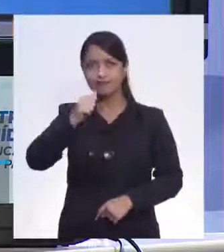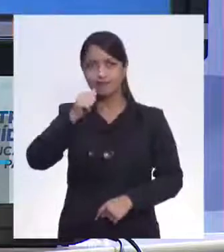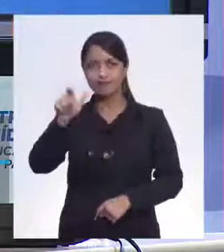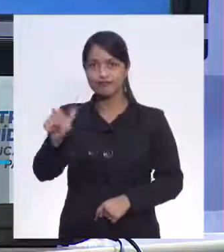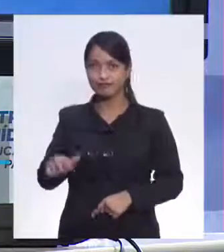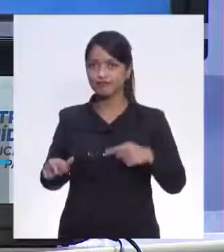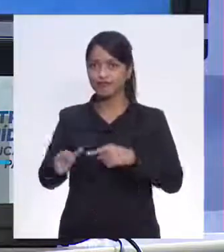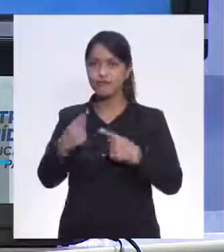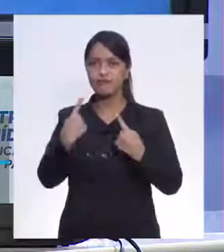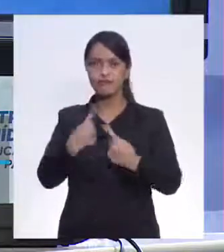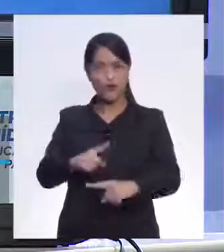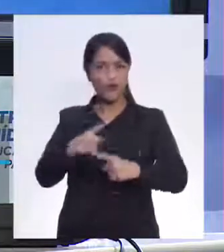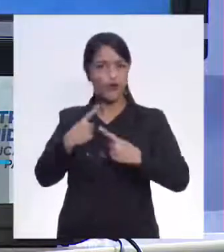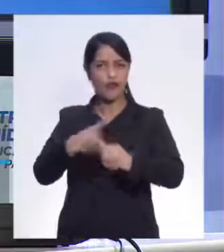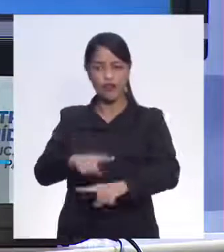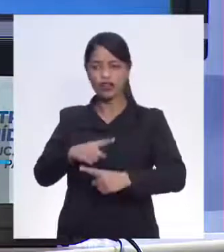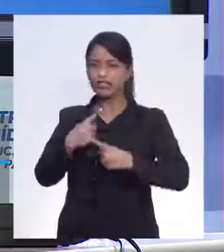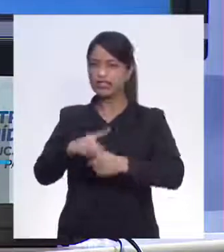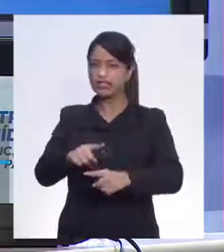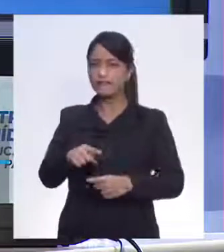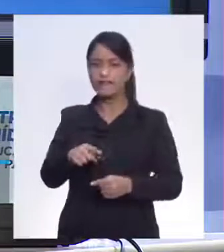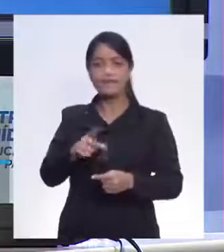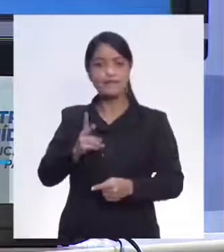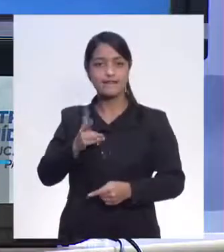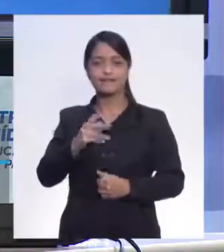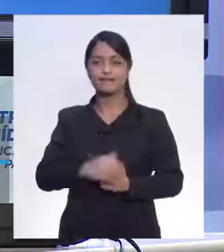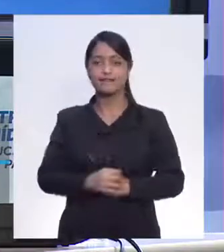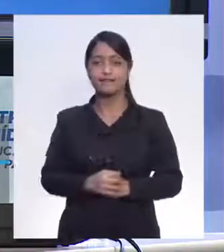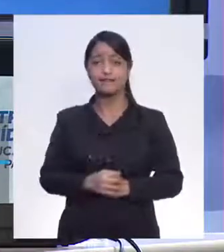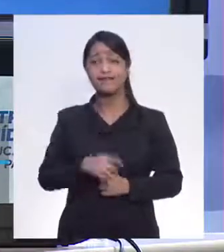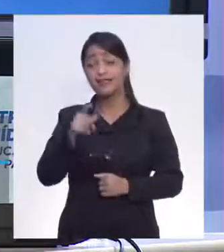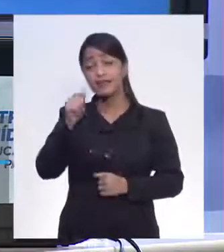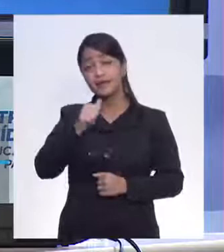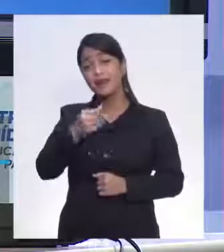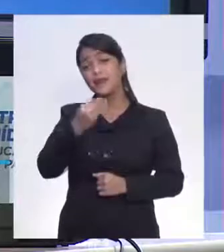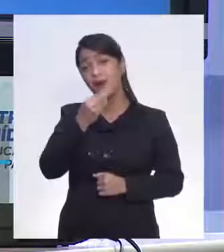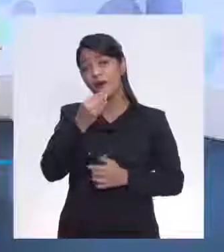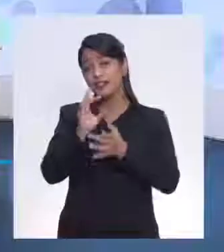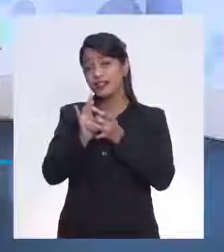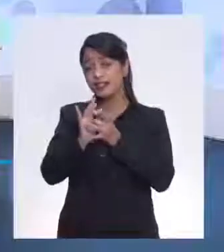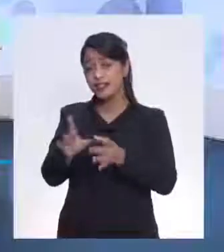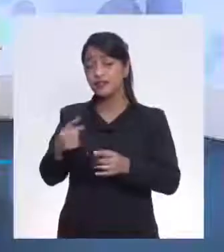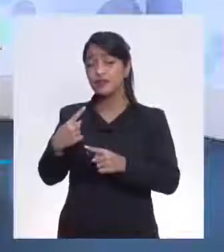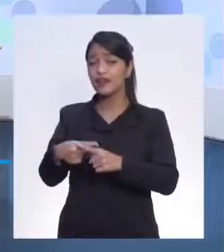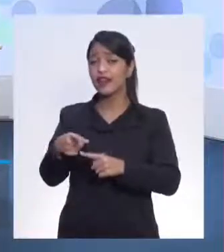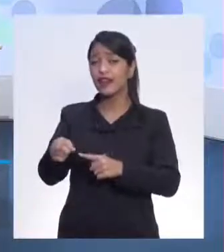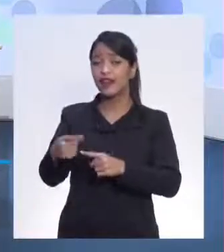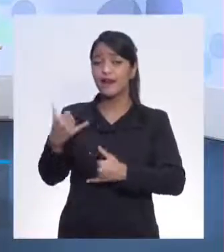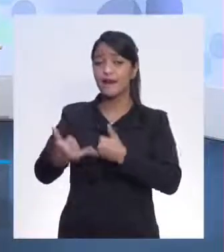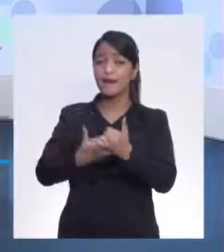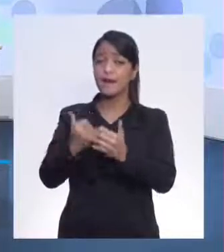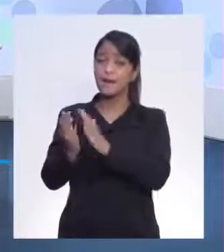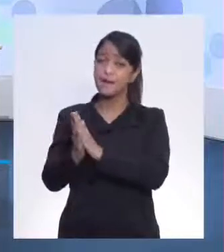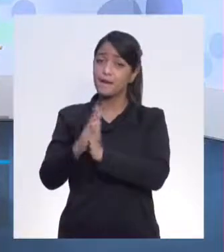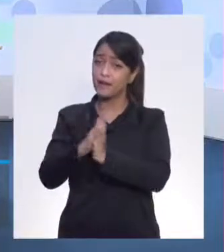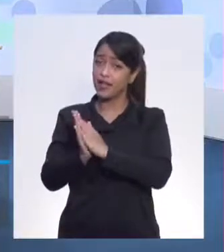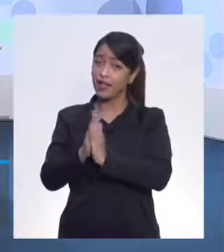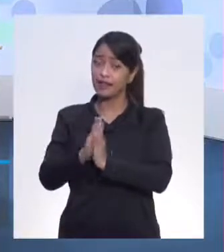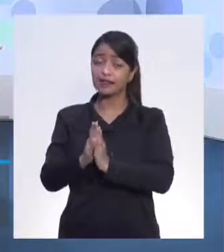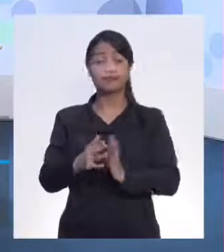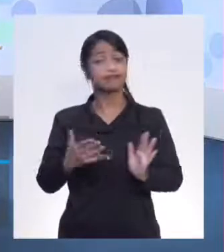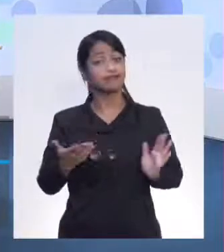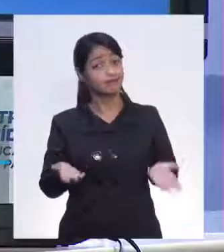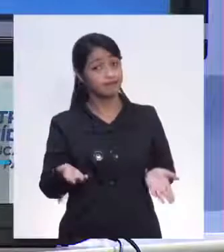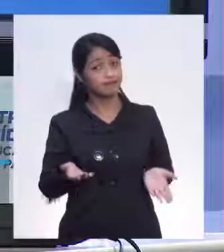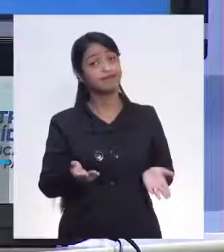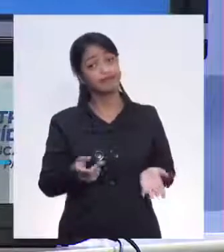da Emília, ela sempre fazia isso. Ela sempre cutucava E ela todo mundo. podia, porque ela era uma boneca. Muito bem. Certo? Então, aí tem essa também, tem